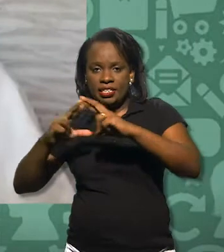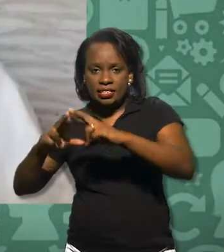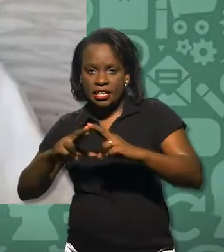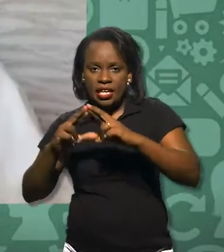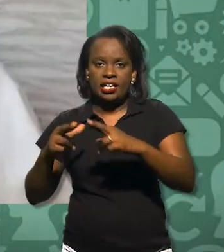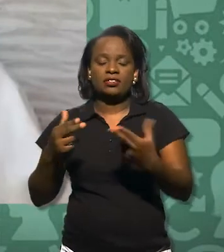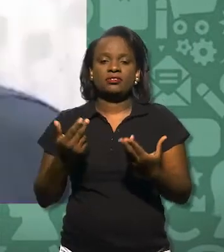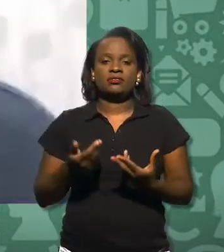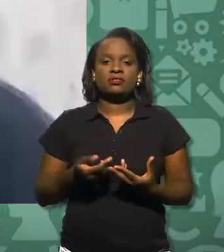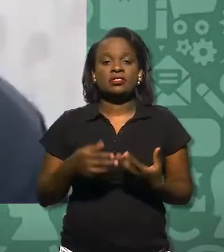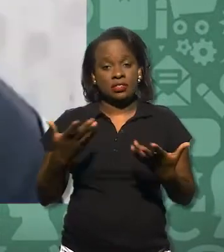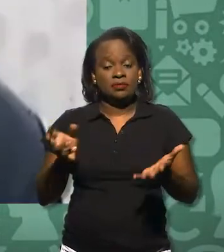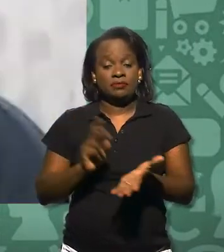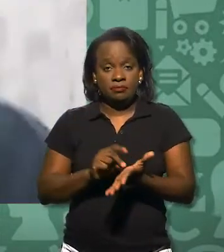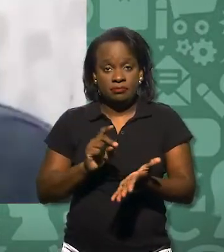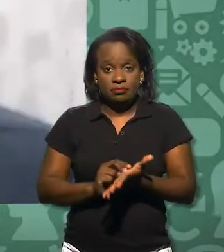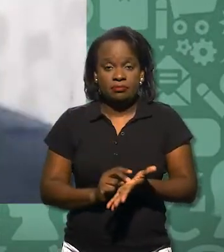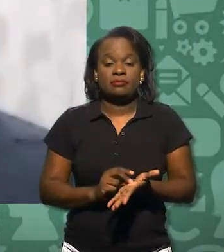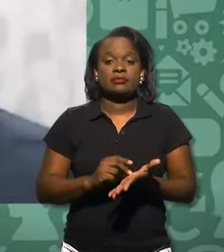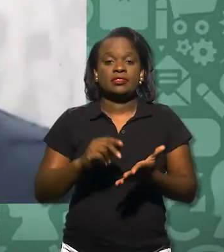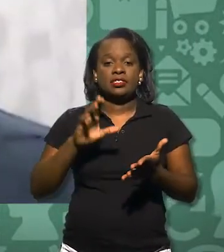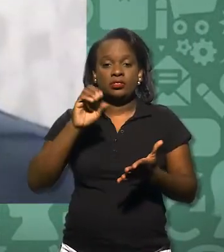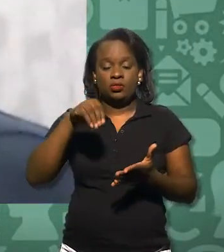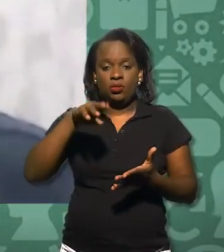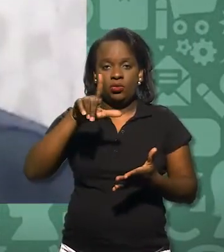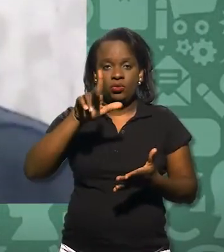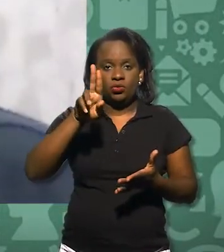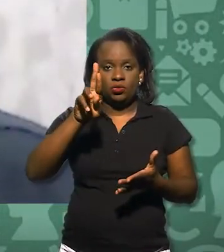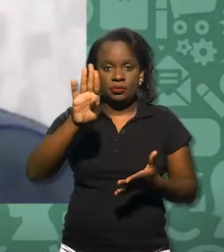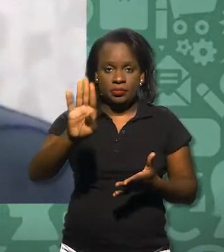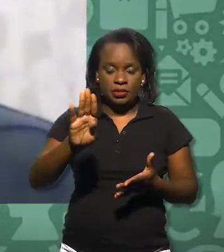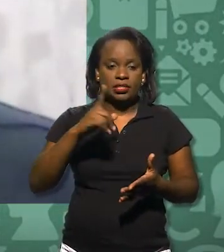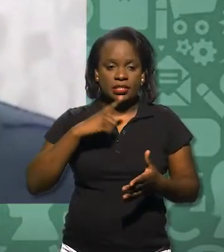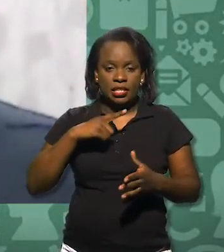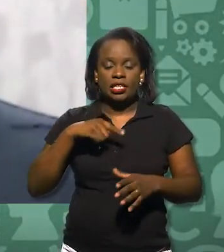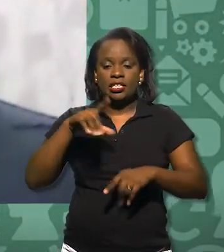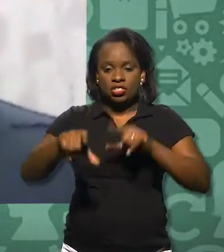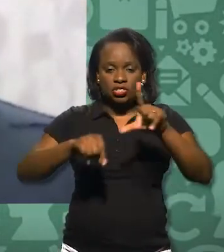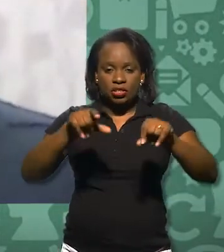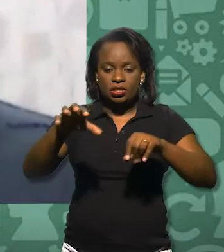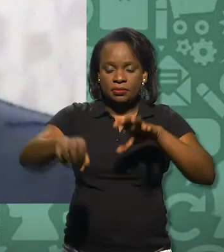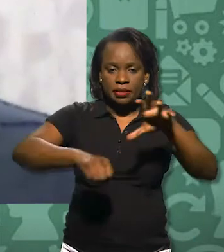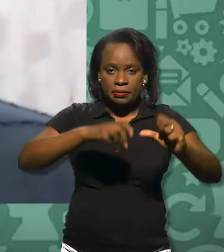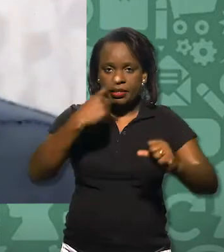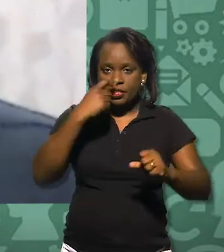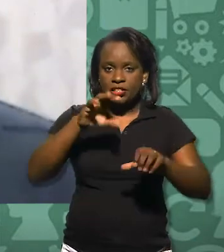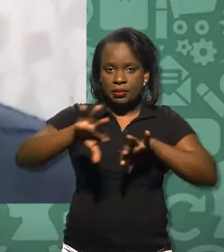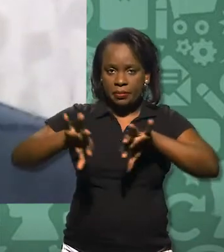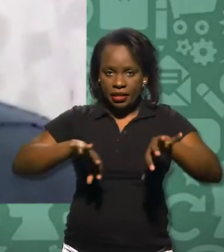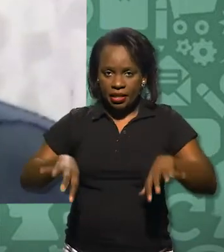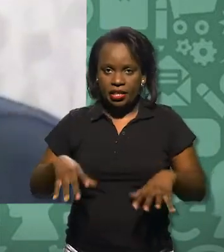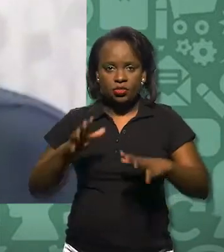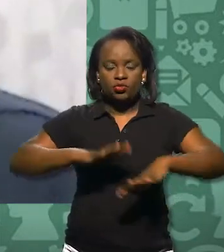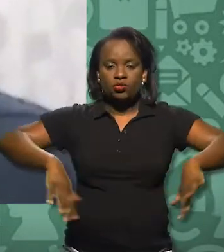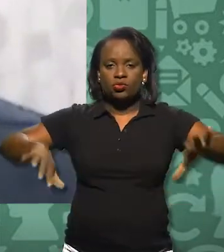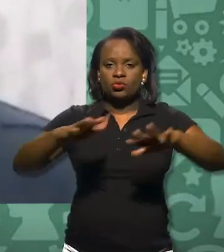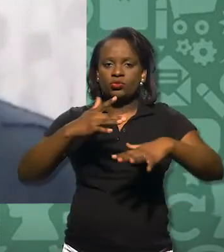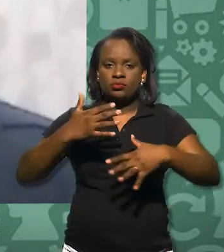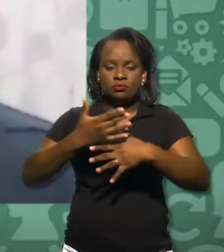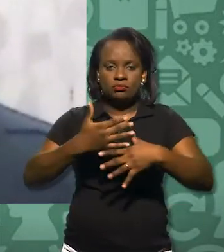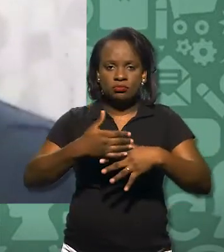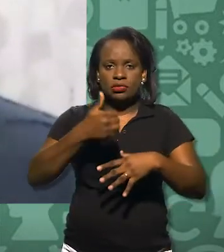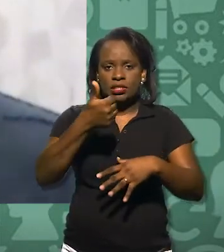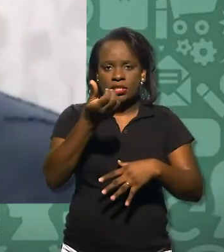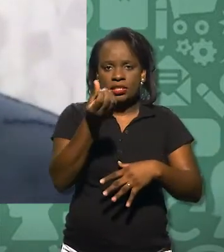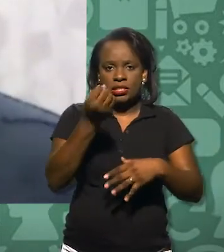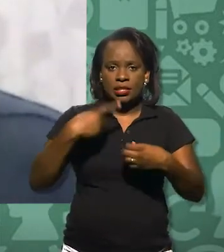reciclado. É verdade, Priscila. Você sabe que a Conlurb ela tem um programa de coleta seletiva que atinge quase todos os bairros, né,